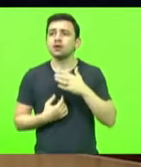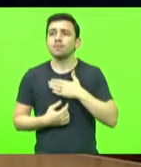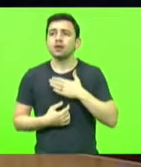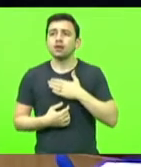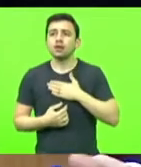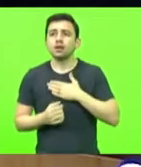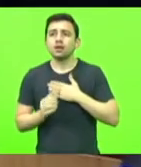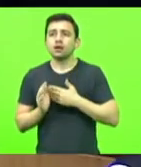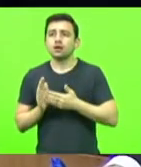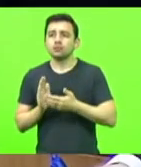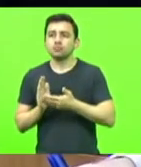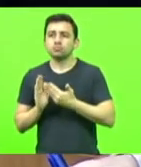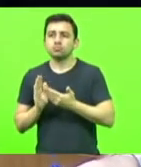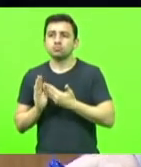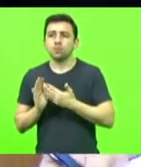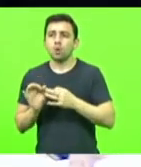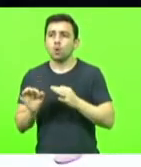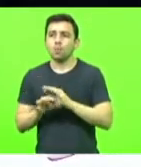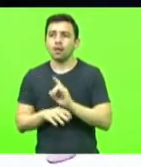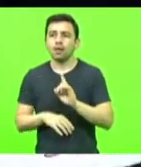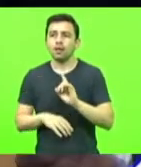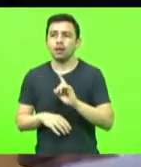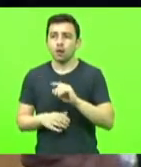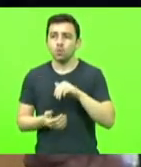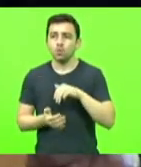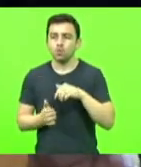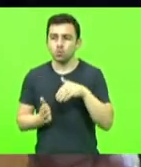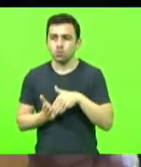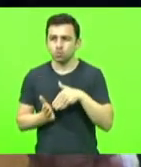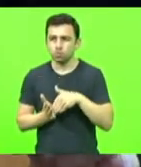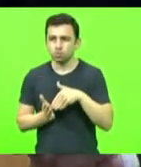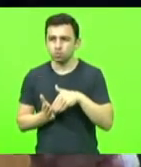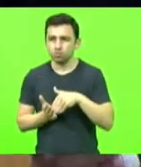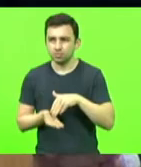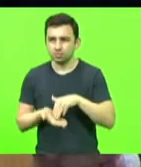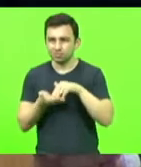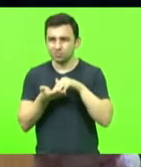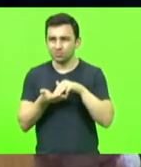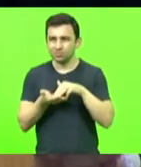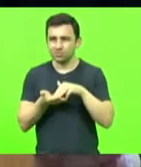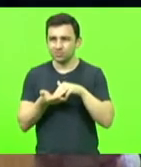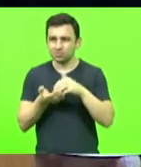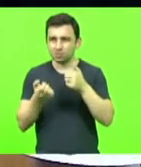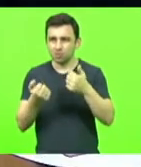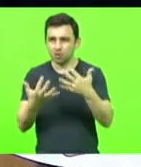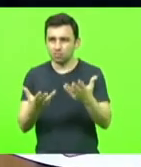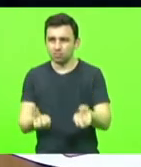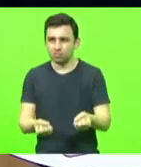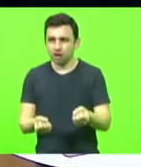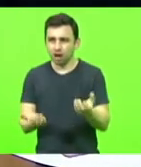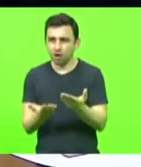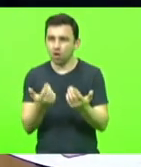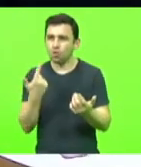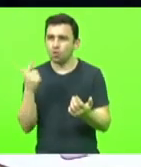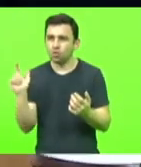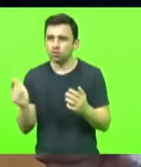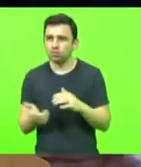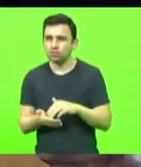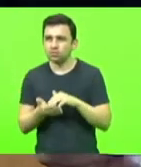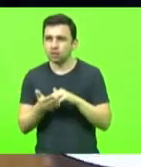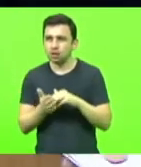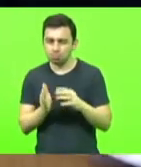planilha que não está completa, mas essa última moção, votamos e, obviamente, a favor, e agora está vindo uma outra moção que não está